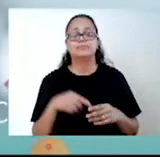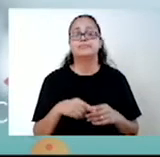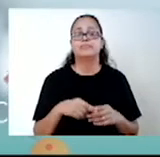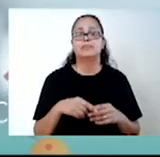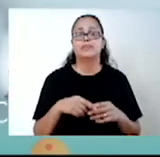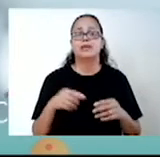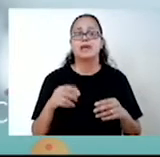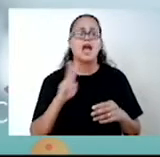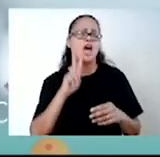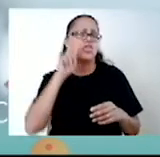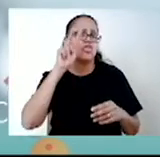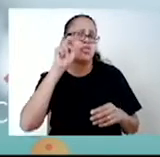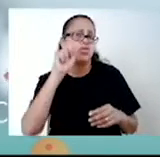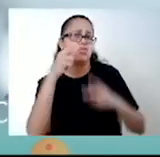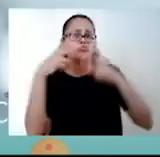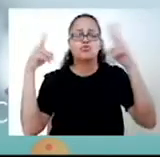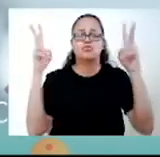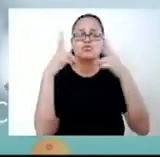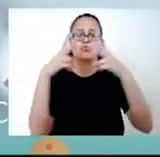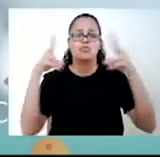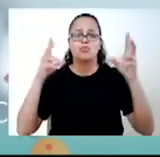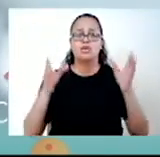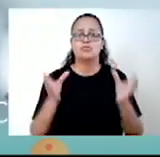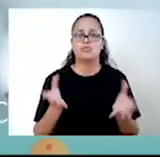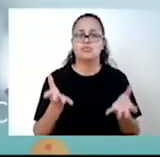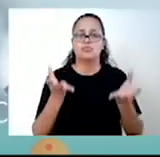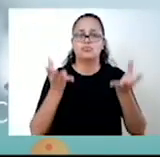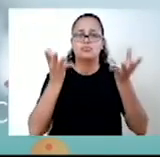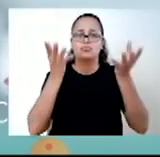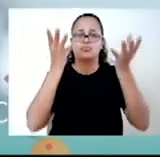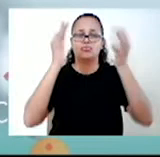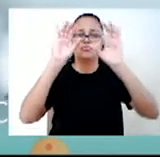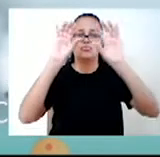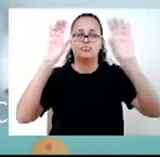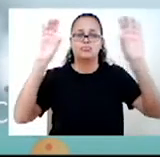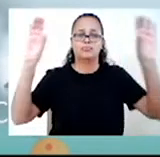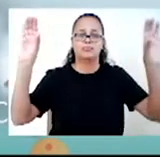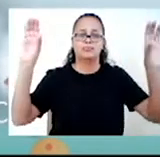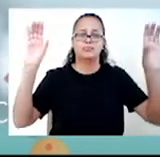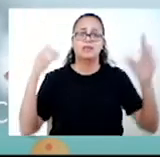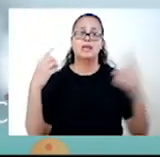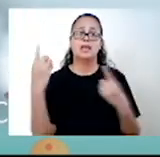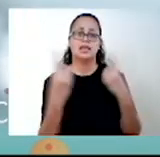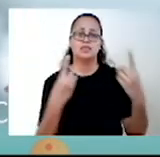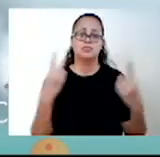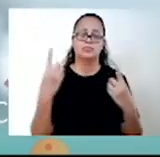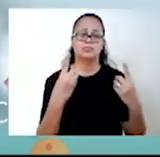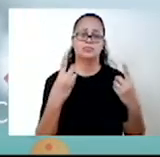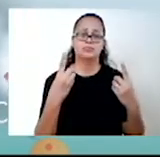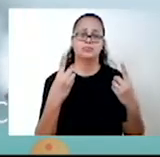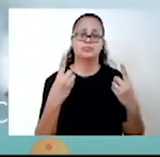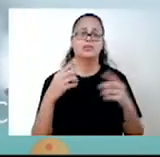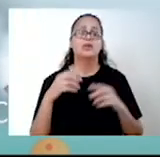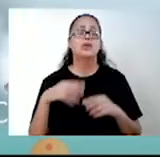As fortes correntes ascendentes sopram nas paredes dos cumulonimbus, em torno do olho do furacão. Lá na alta superfície, os